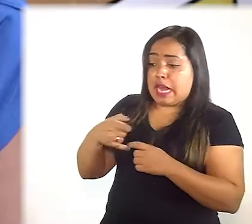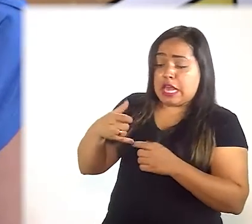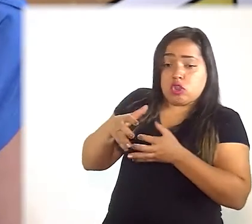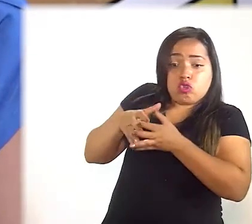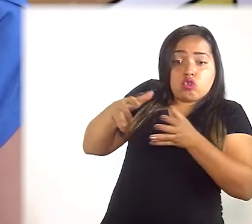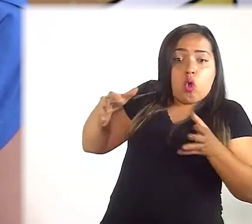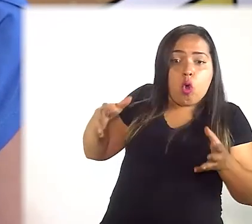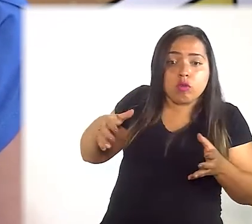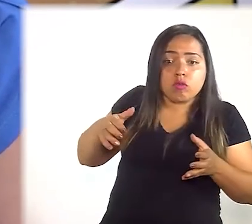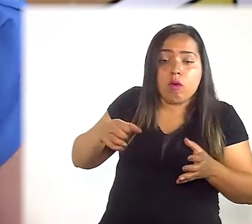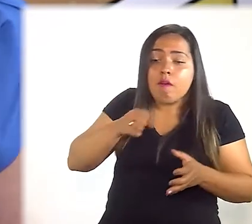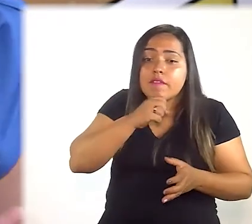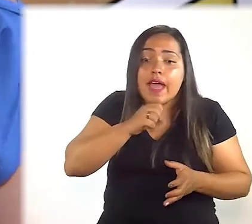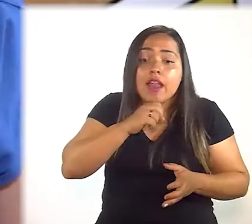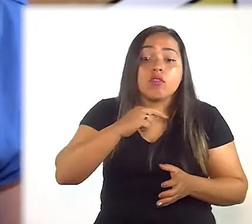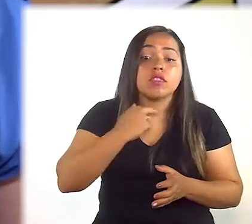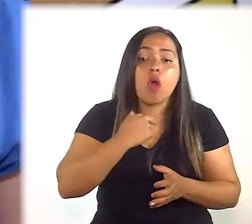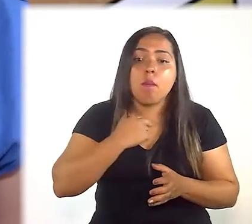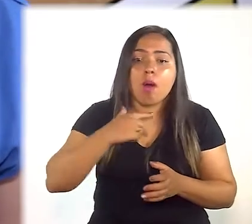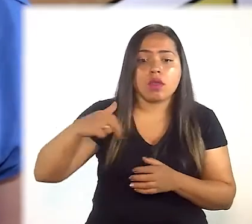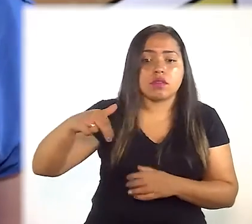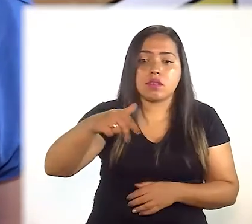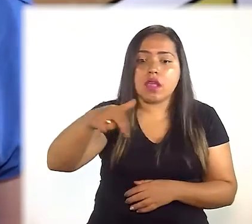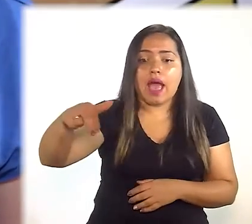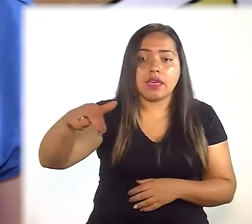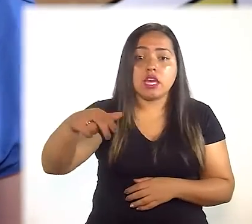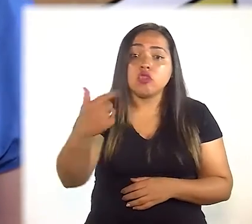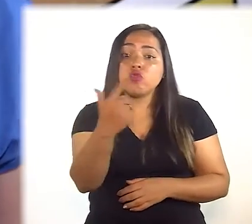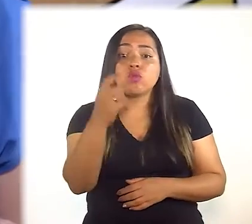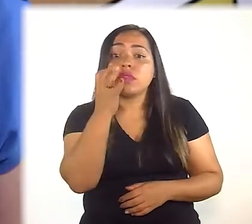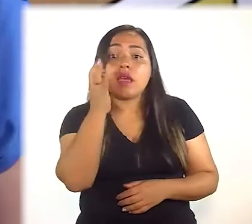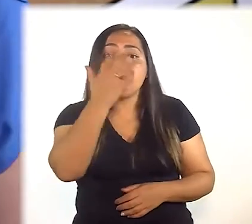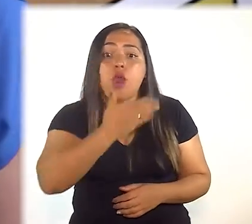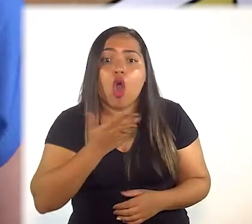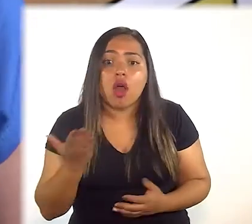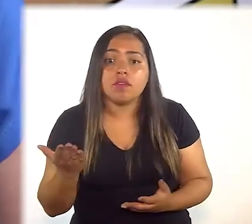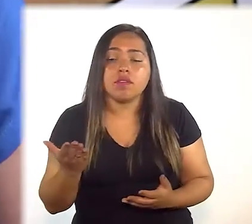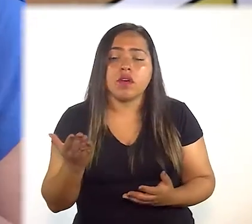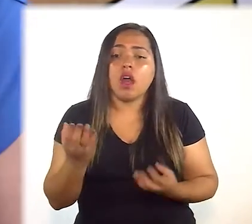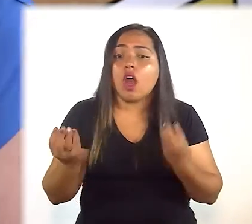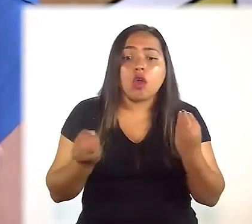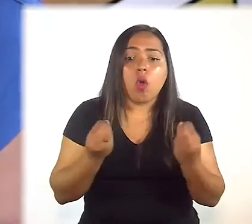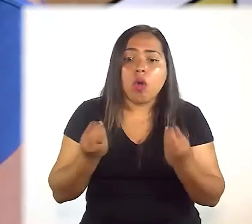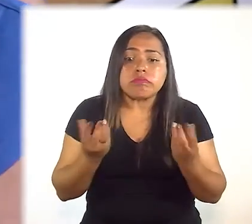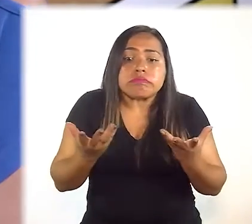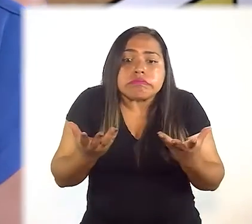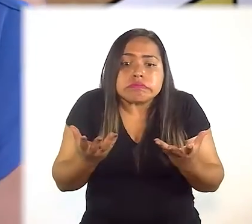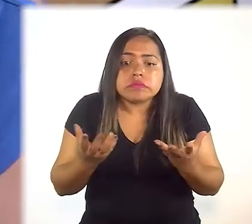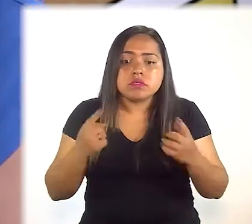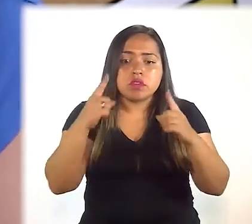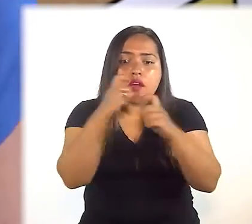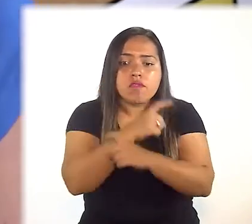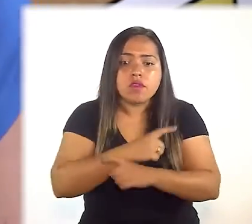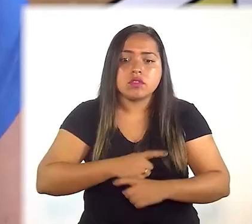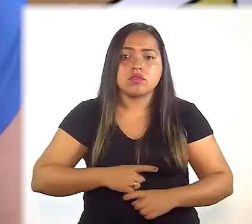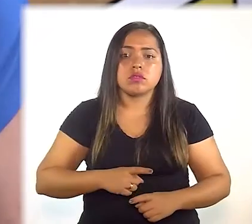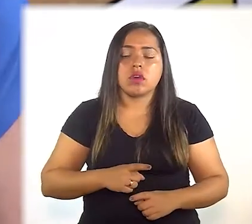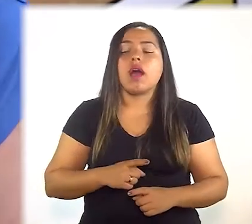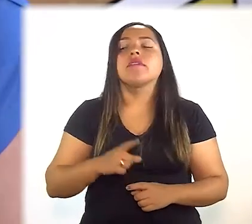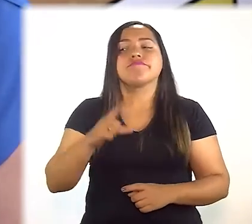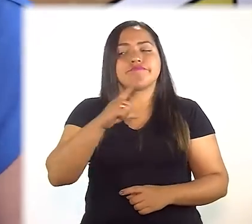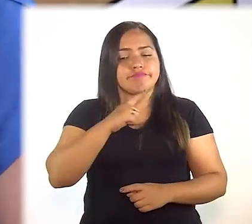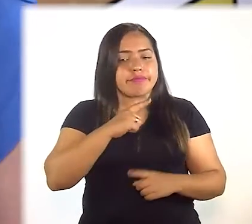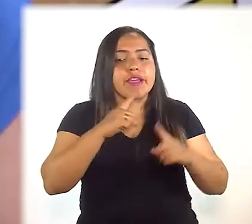dizer que foram as maiores dificuldades, digamos assim, né? Porque já que o idoso não pode sair, ou